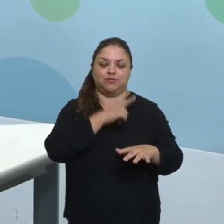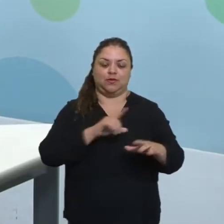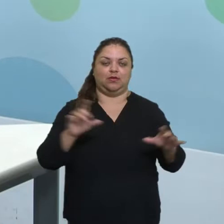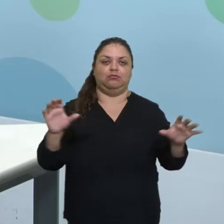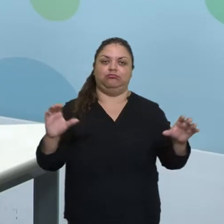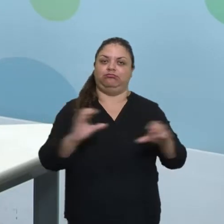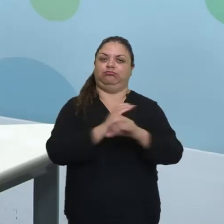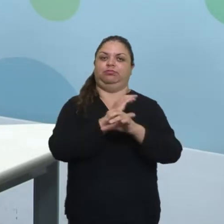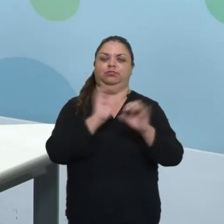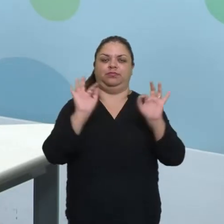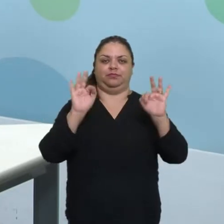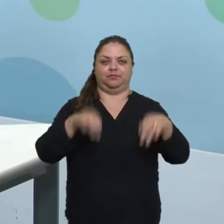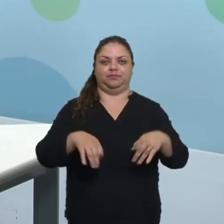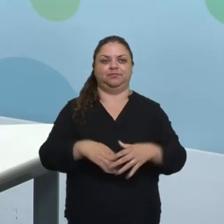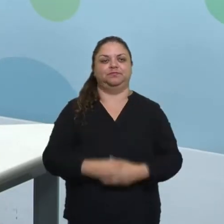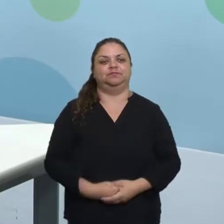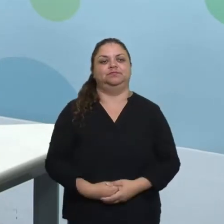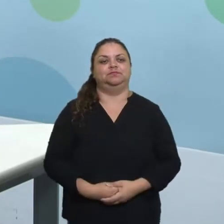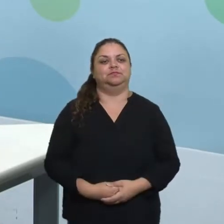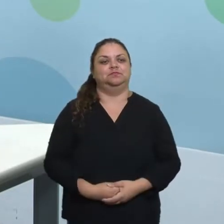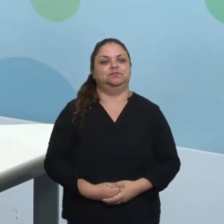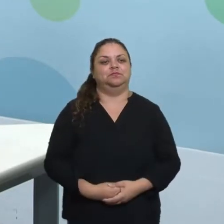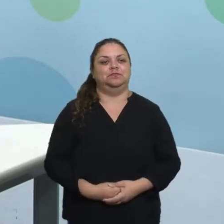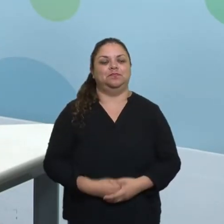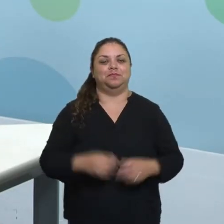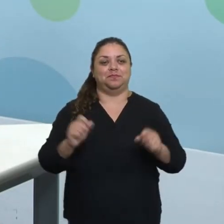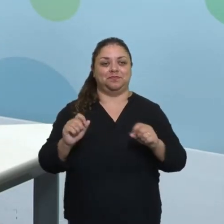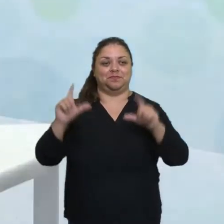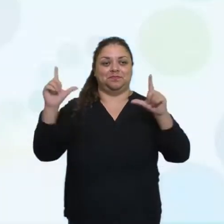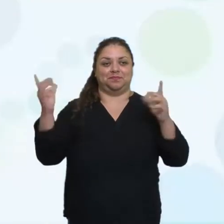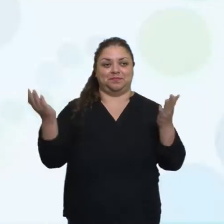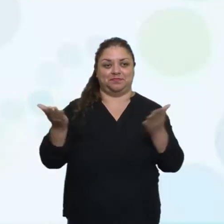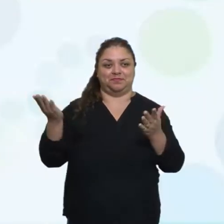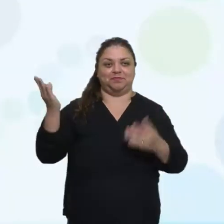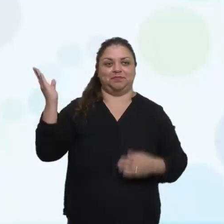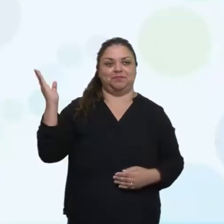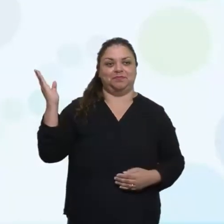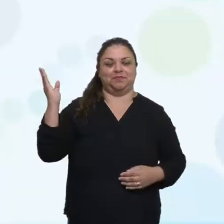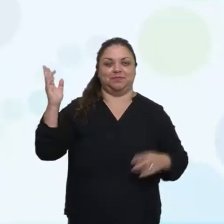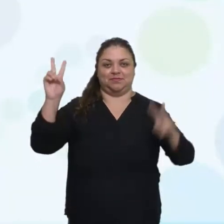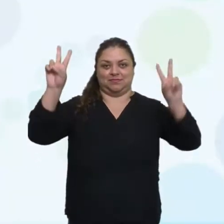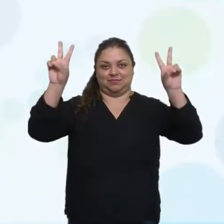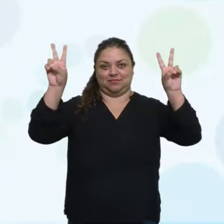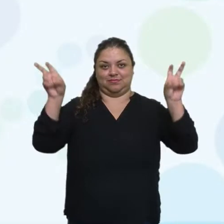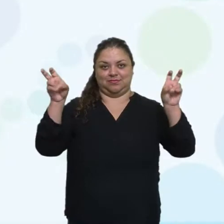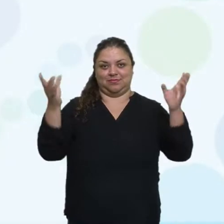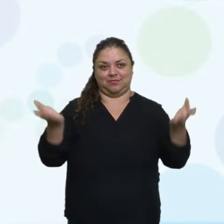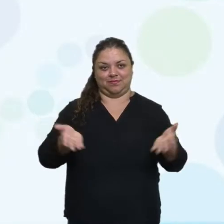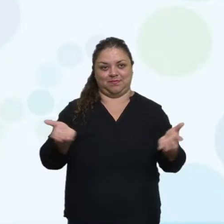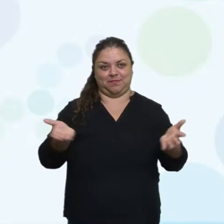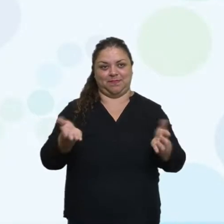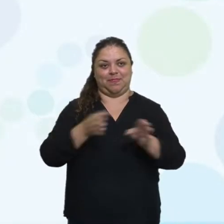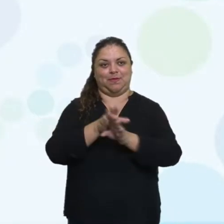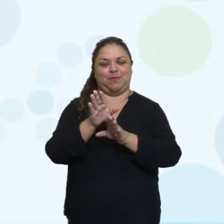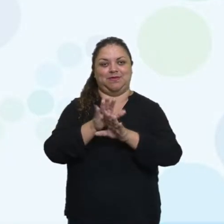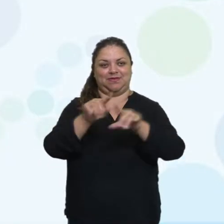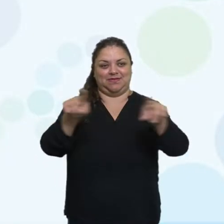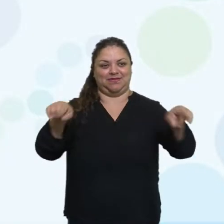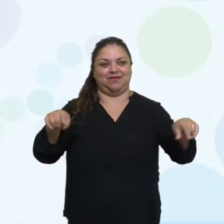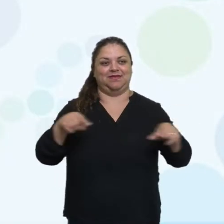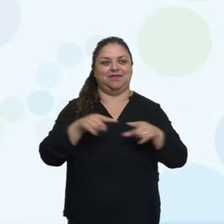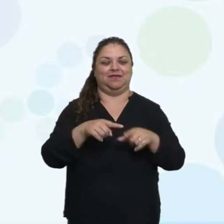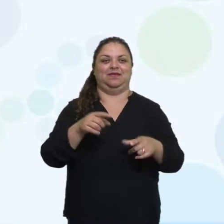bom o próximo slide Então a gente tem aí é o título né Tá falta de hoje conselho de classe